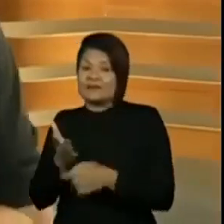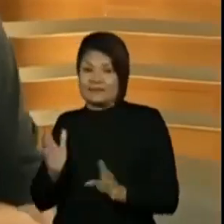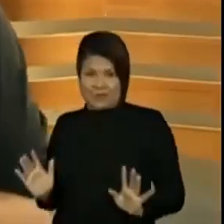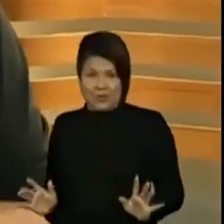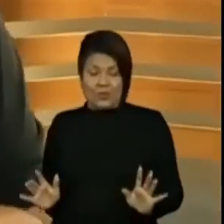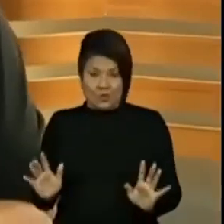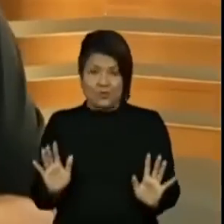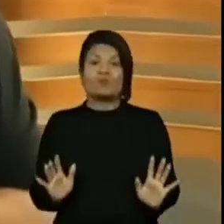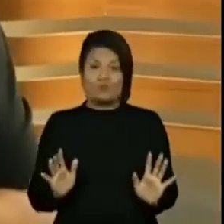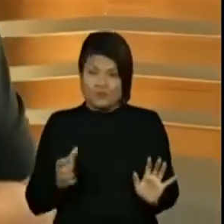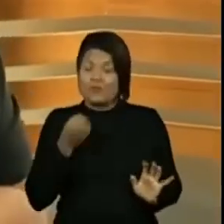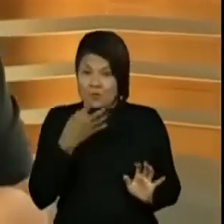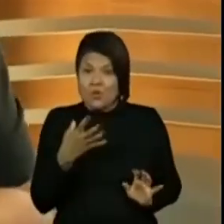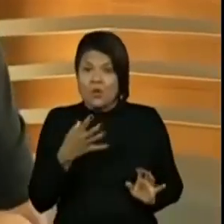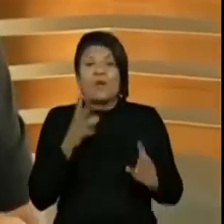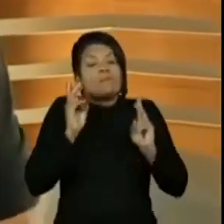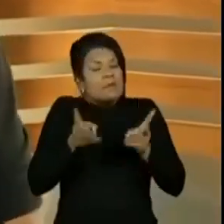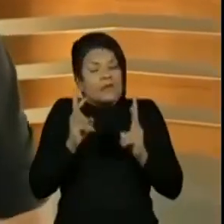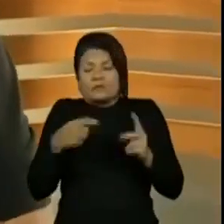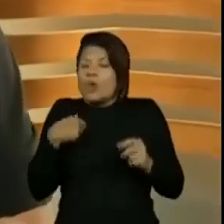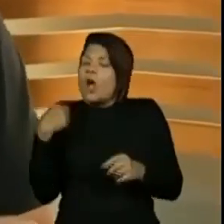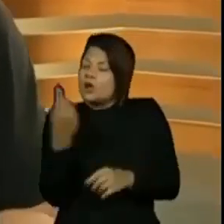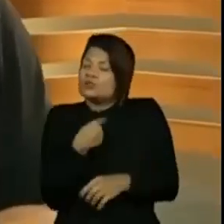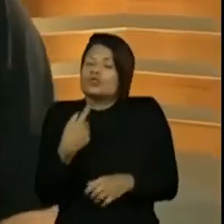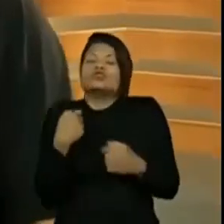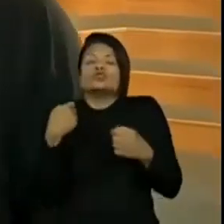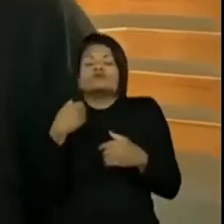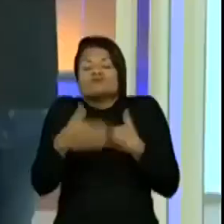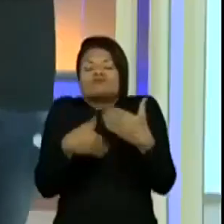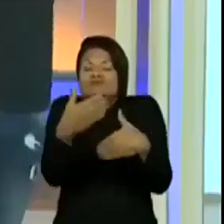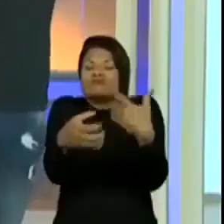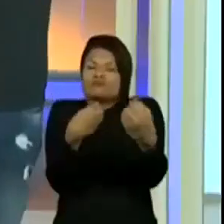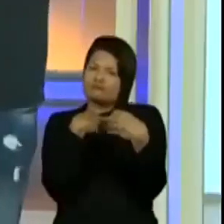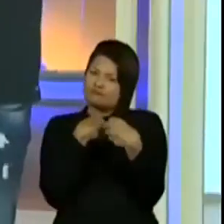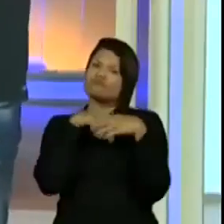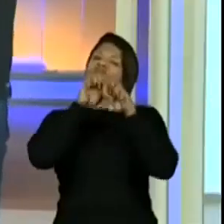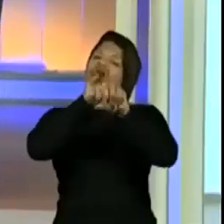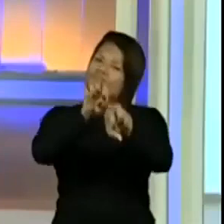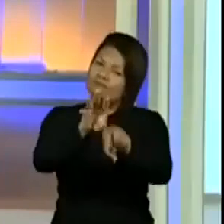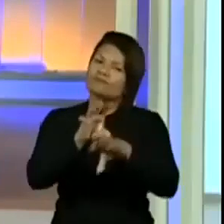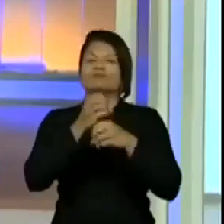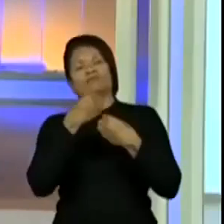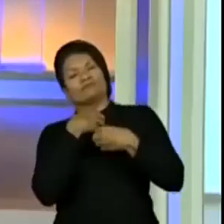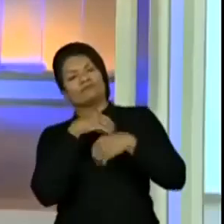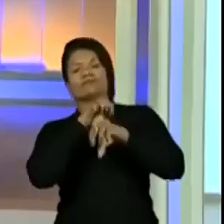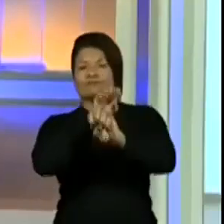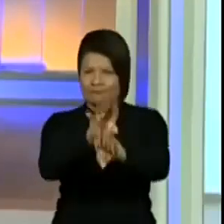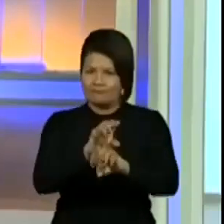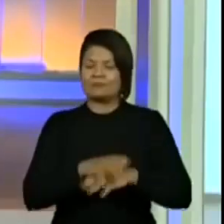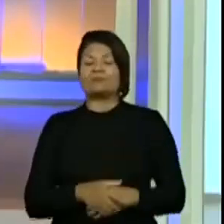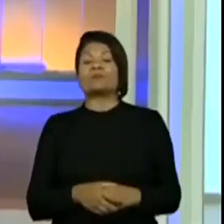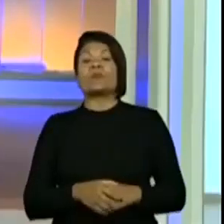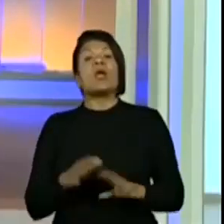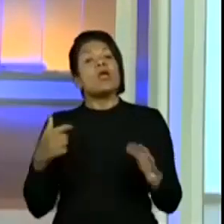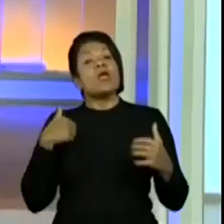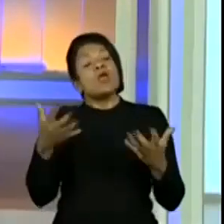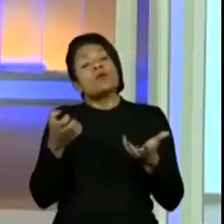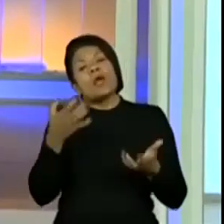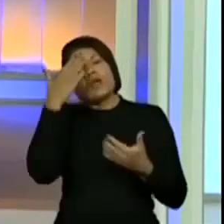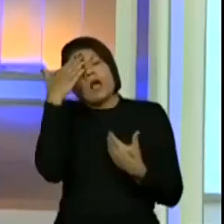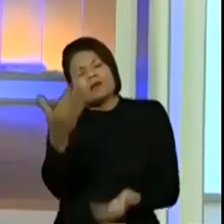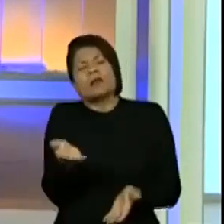barrancos, nós continuamos o nosso processo de ensino e aprendizagem. Galera, antes de mais nada, eu quero aqui agradecer demais